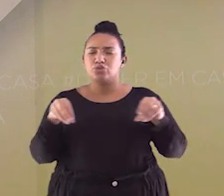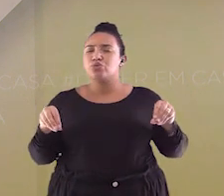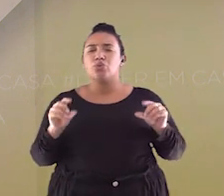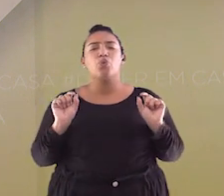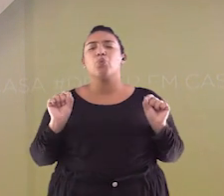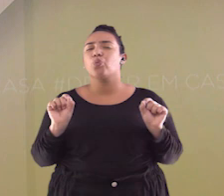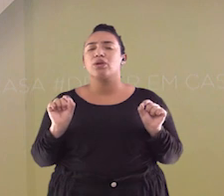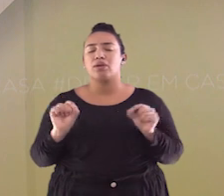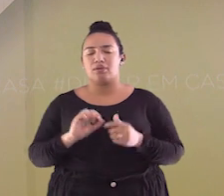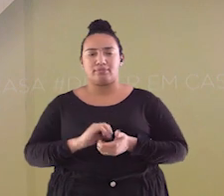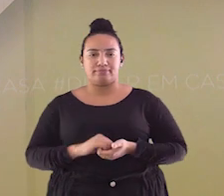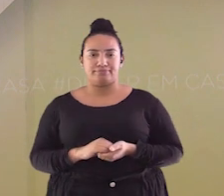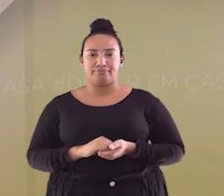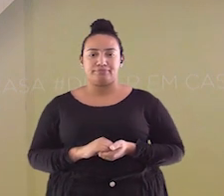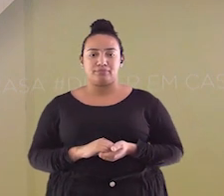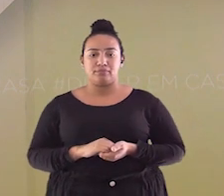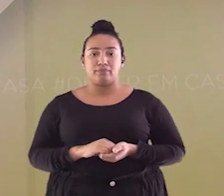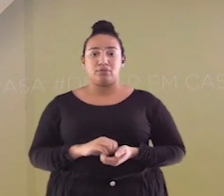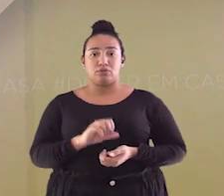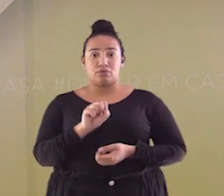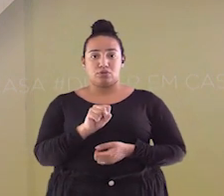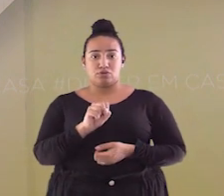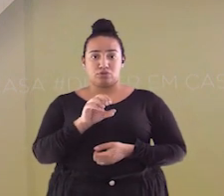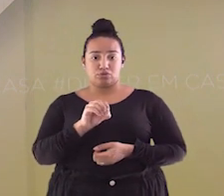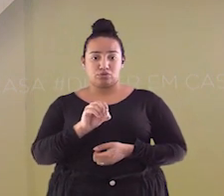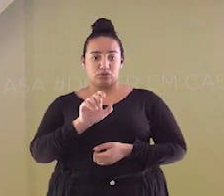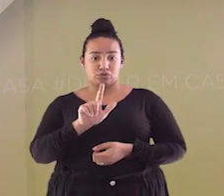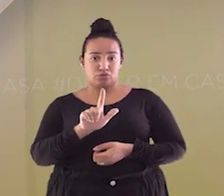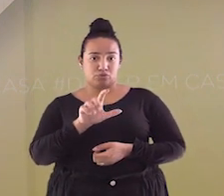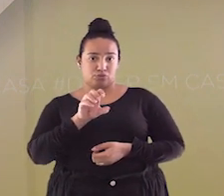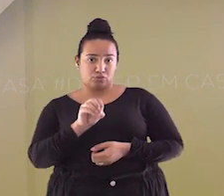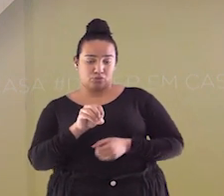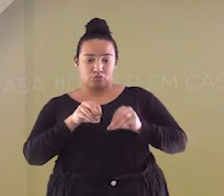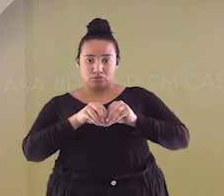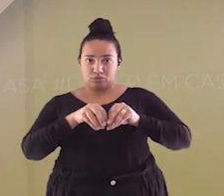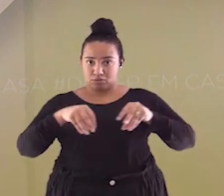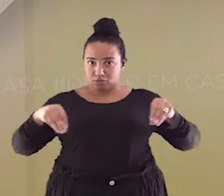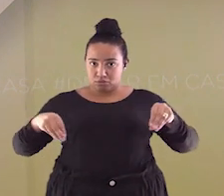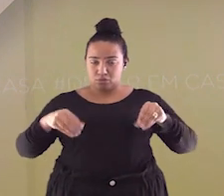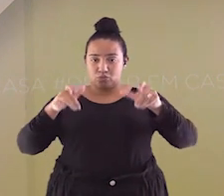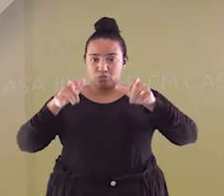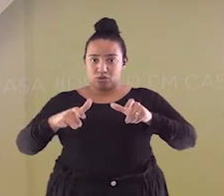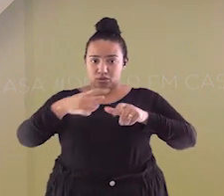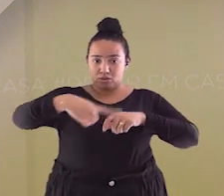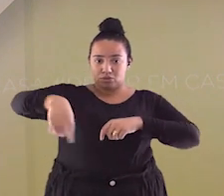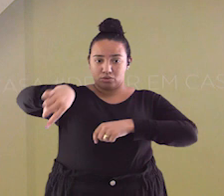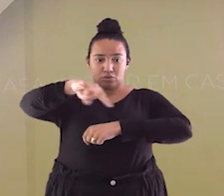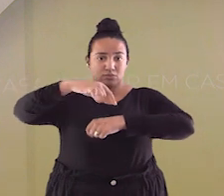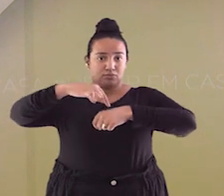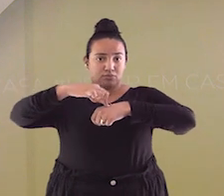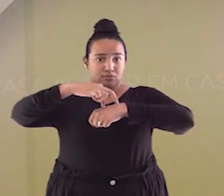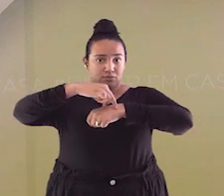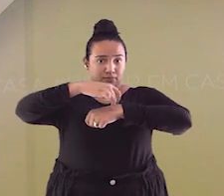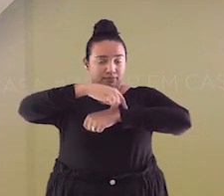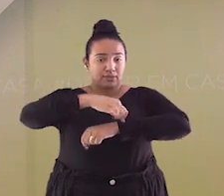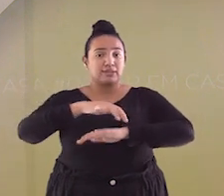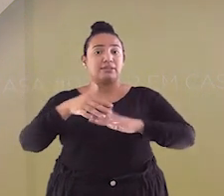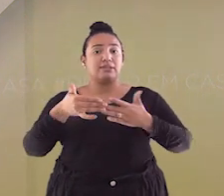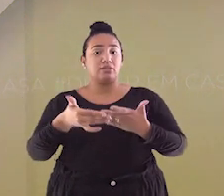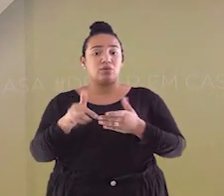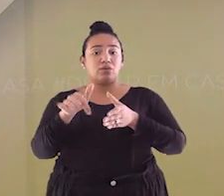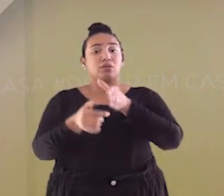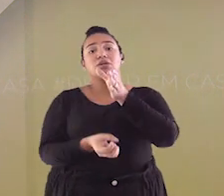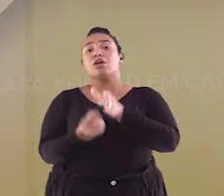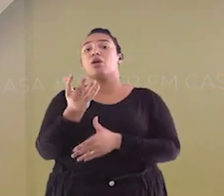solo? Solo é o local onde pisamos. Ele é originado a partir de uma rocha. Então, a partir de